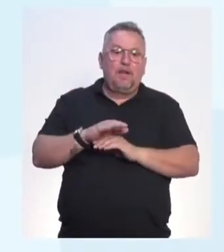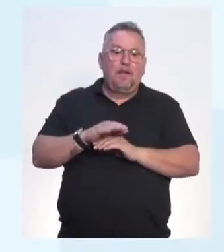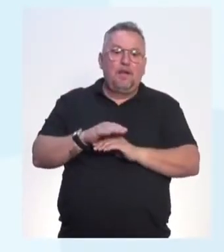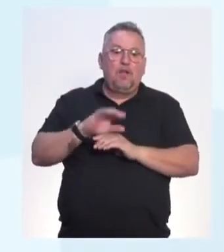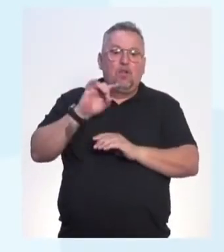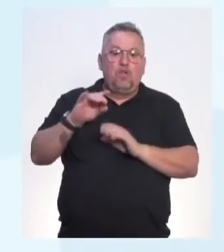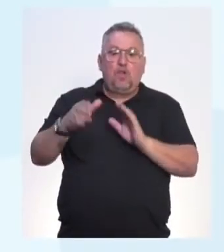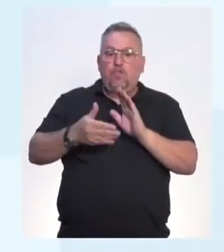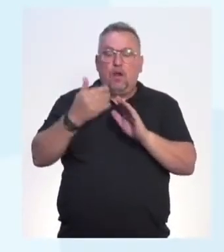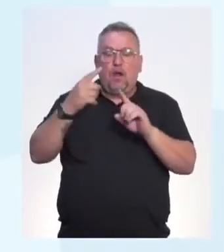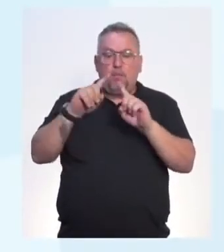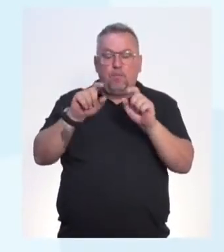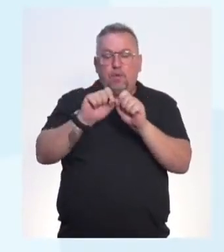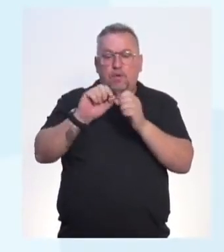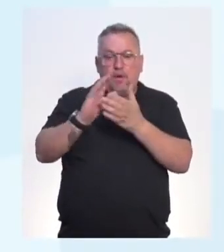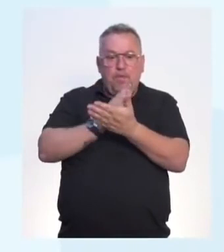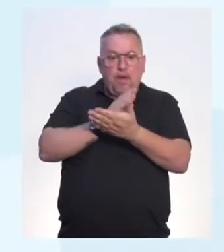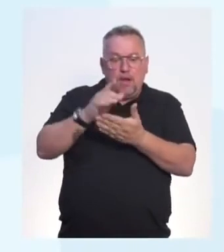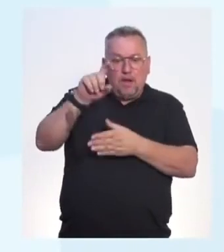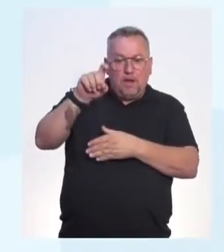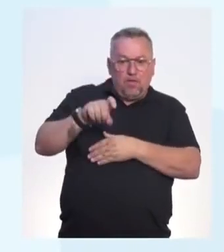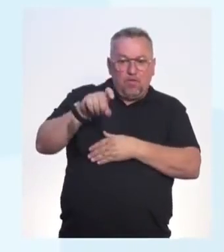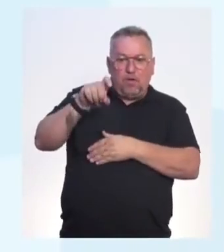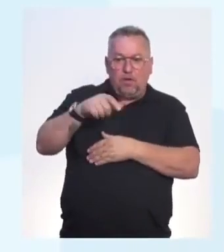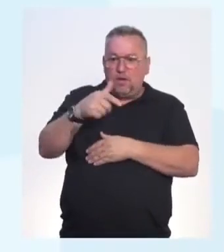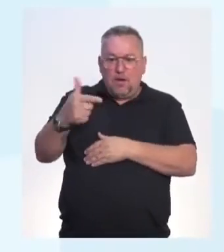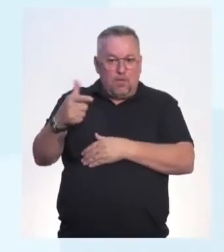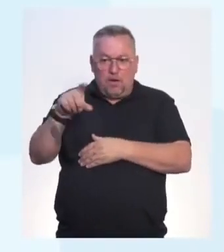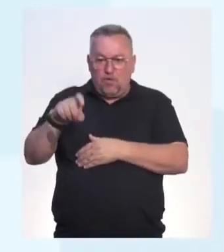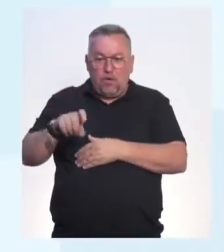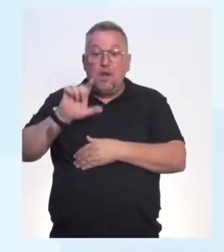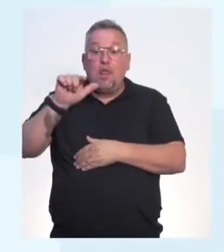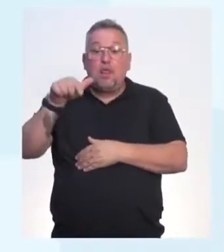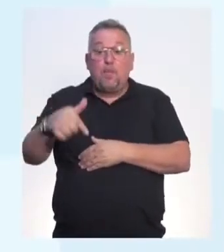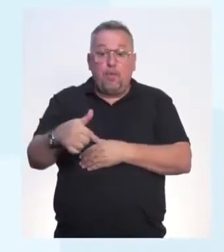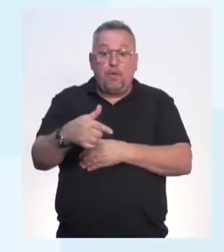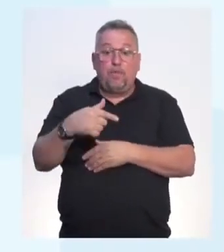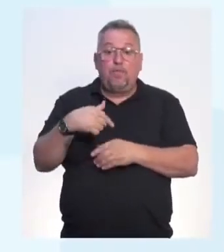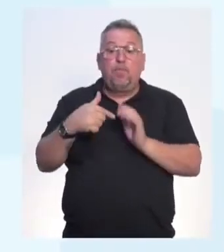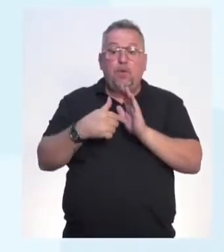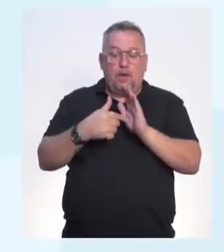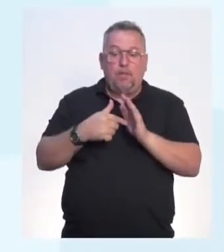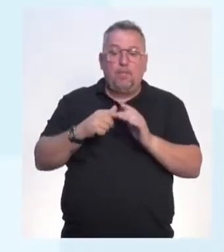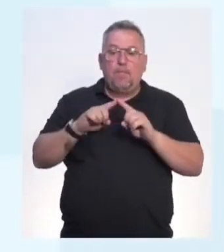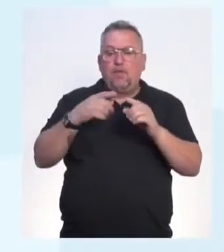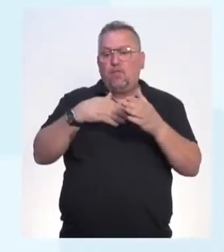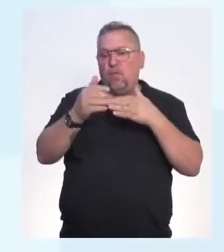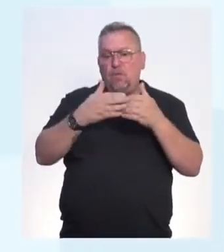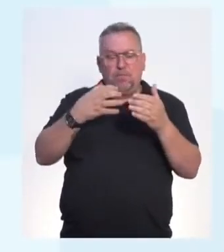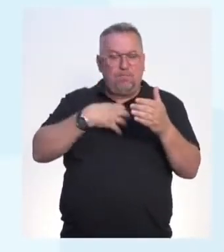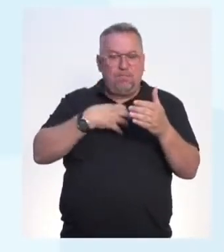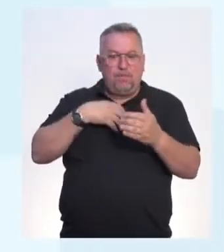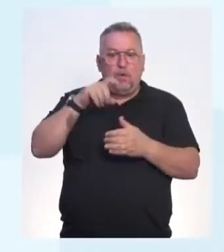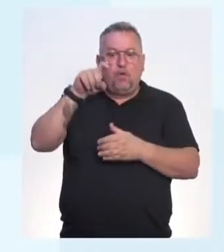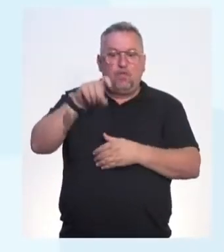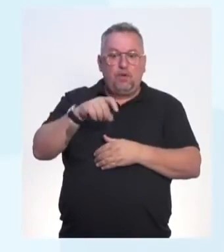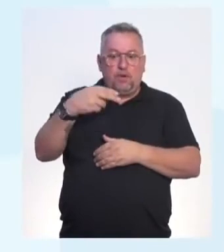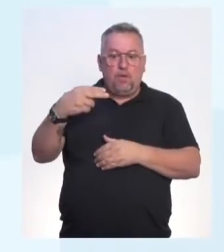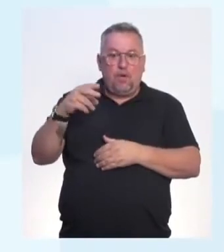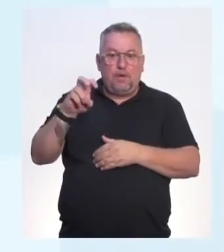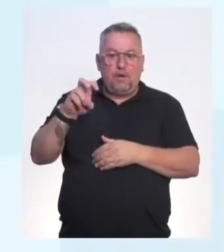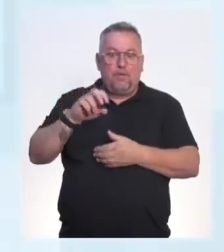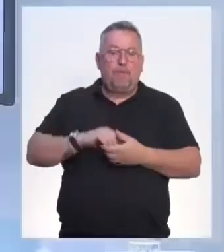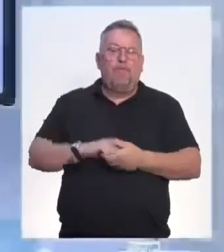só tirar o parênteses, eu posso separar quem tem x, de quem não tem, e depois passar para o outro lado. Mas, de qualquer jeito, deu x igual a 5,